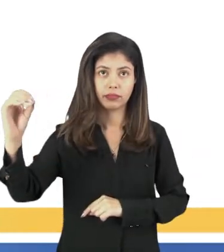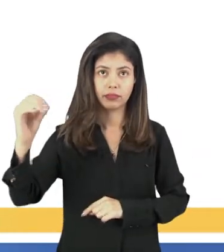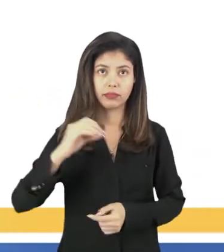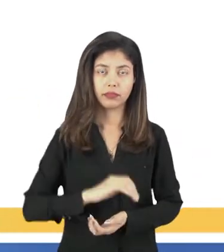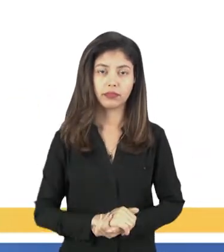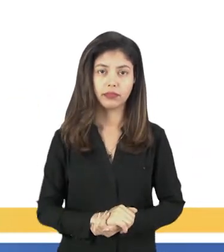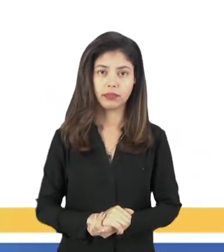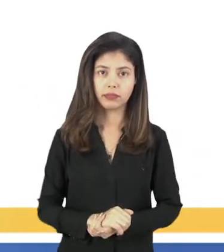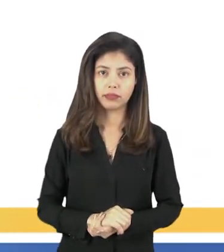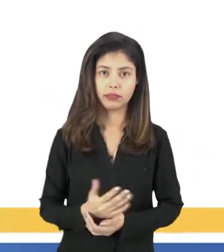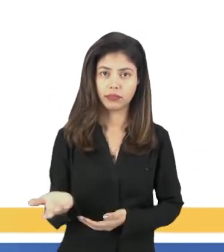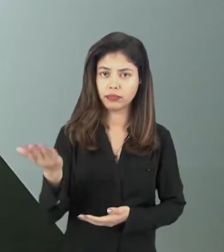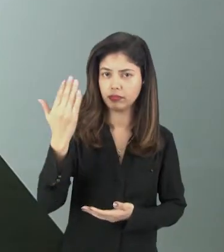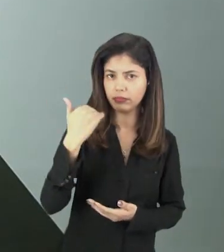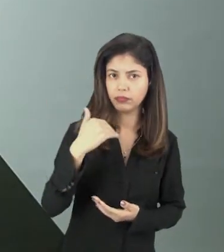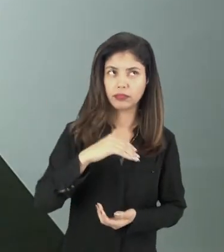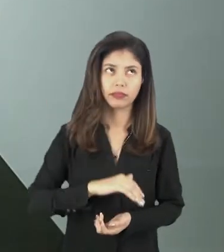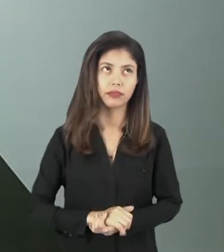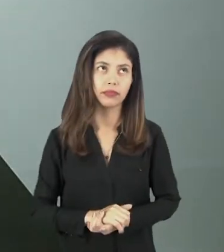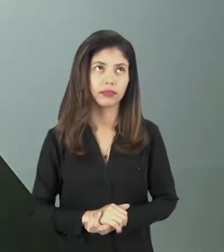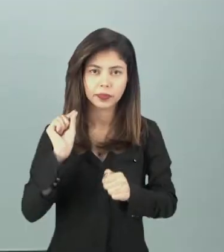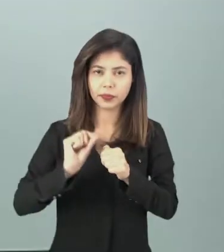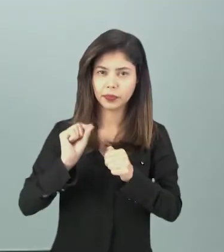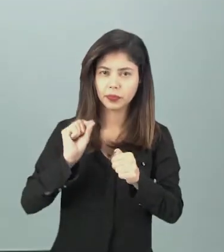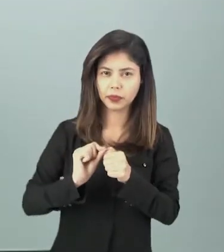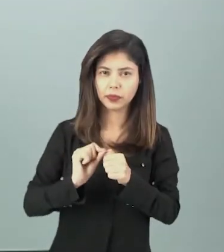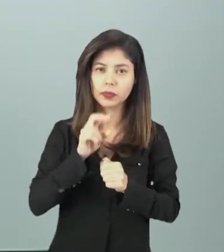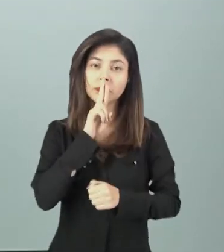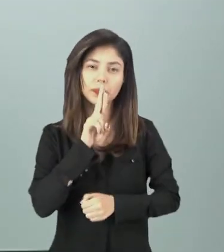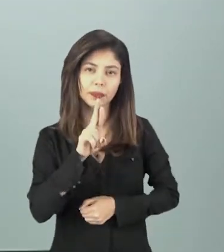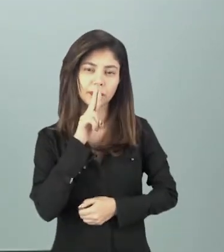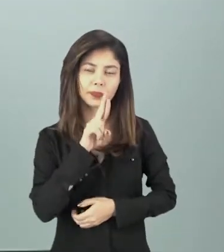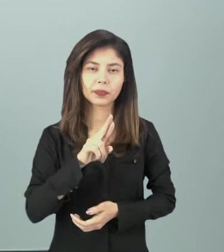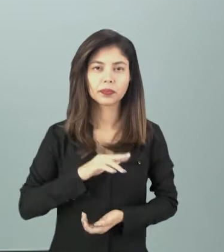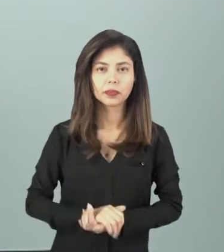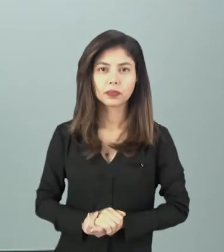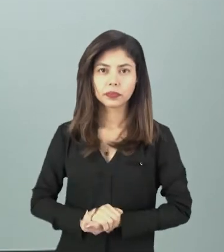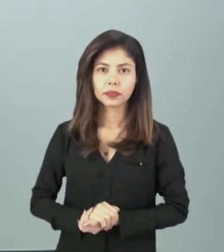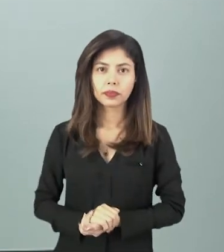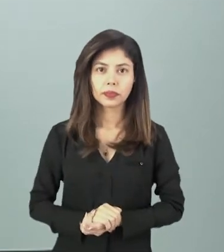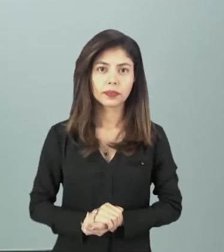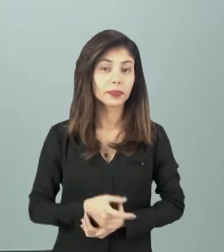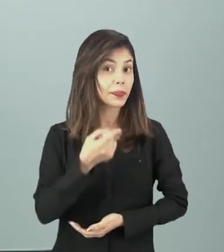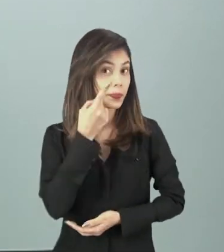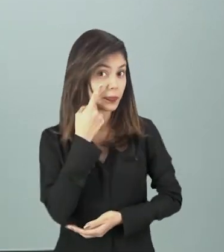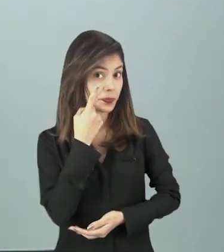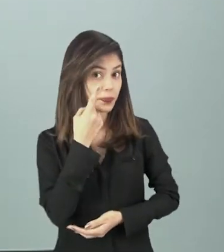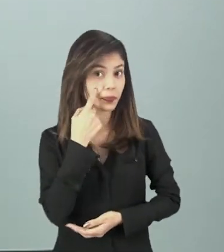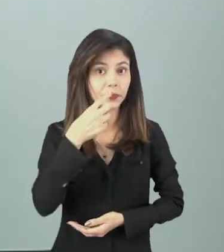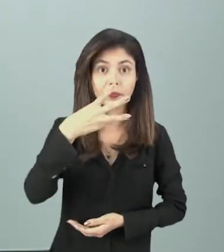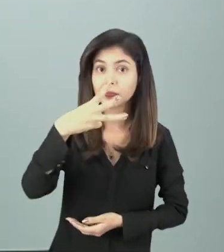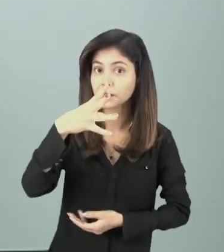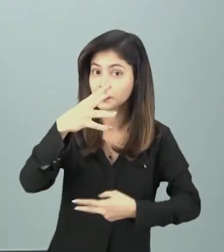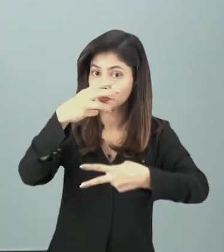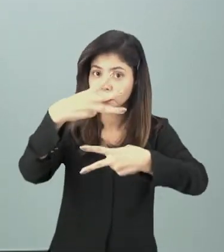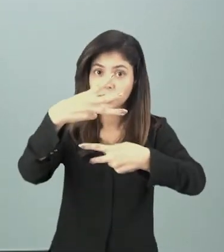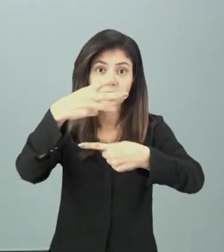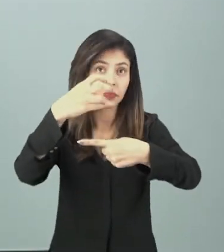centro vem aqui comigo agora né olha só nós temos trinta